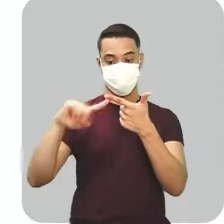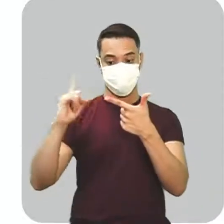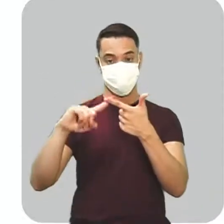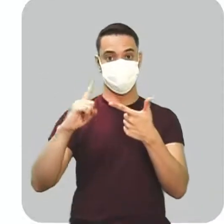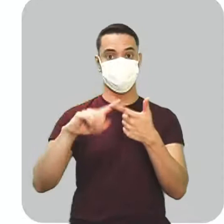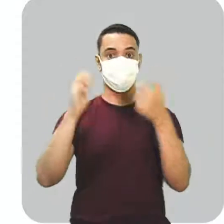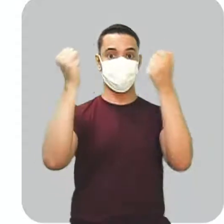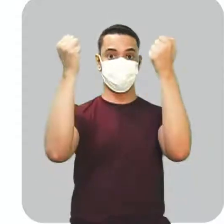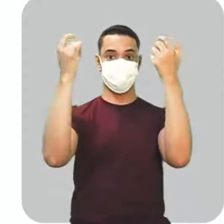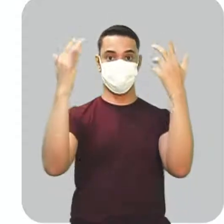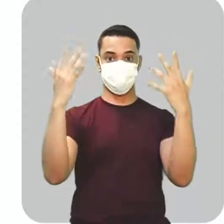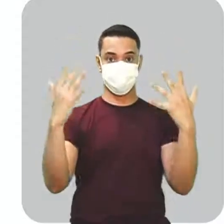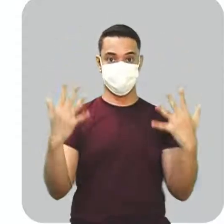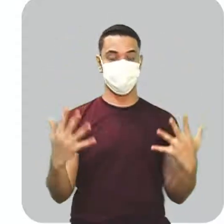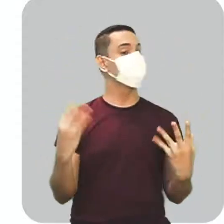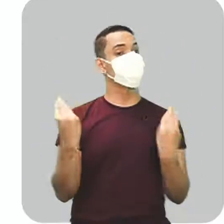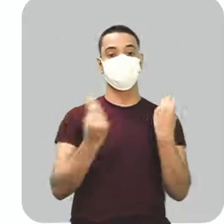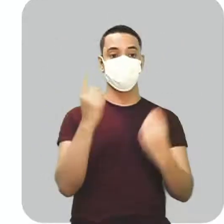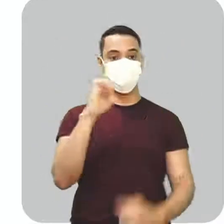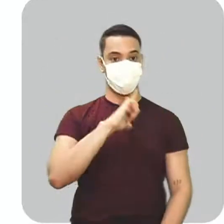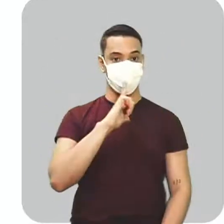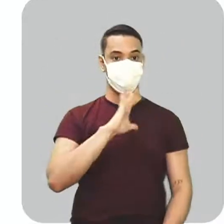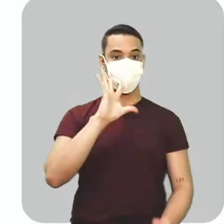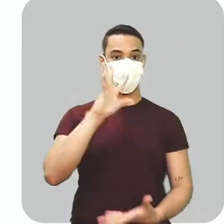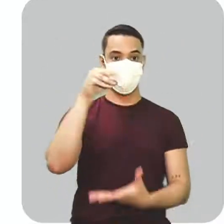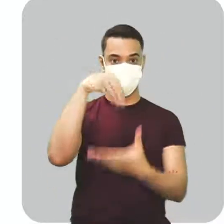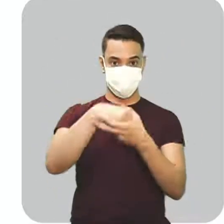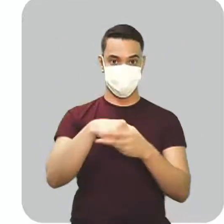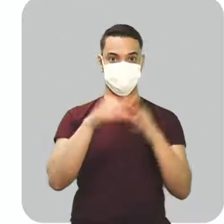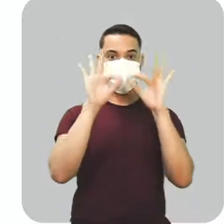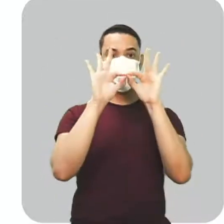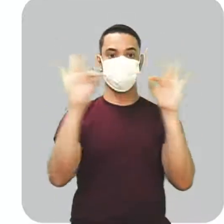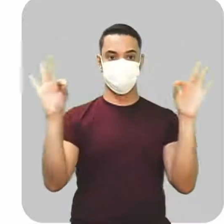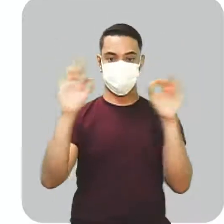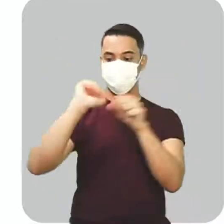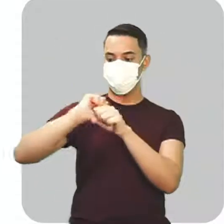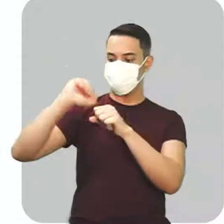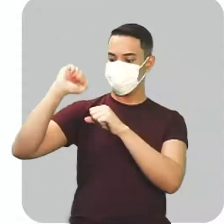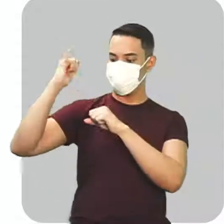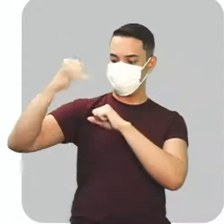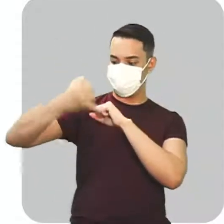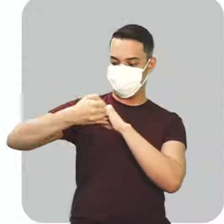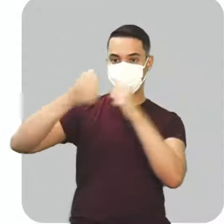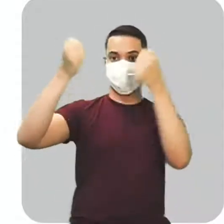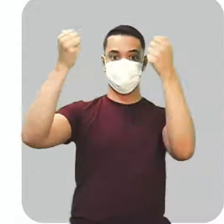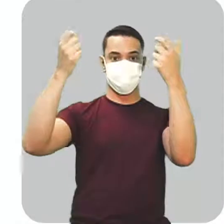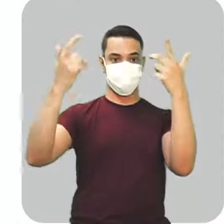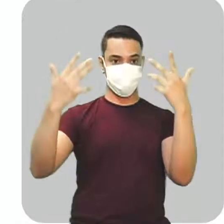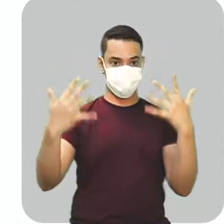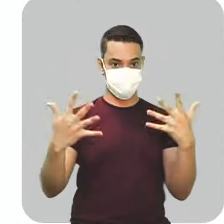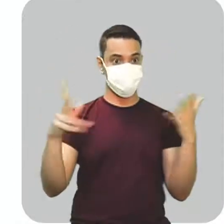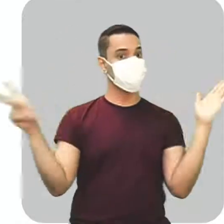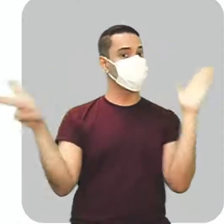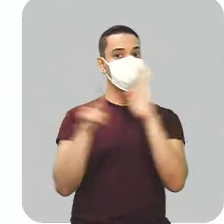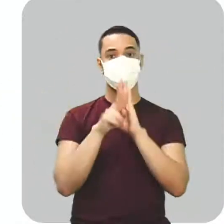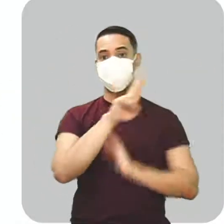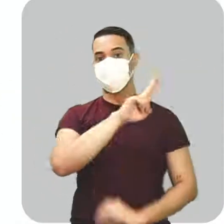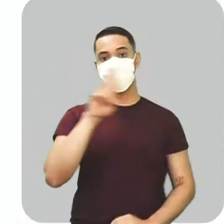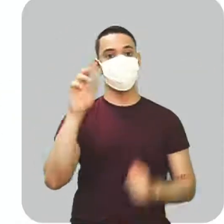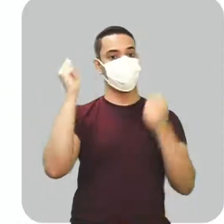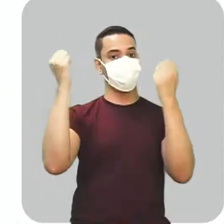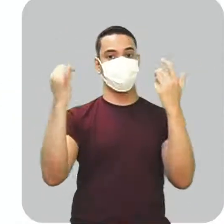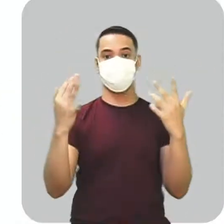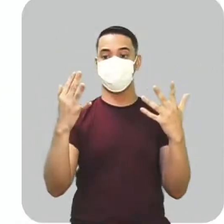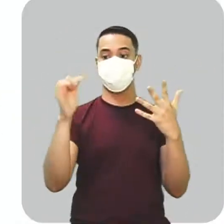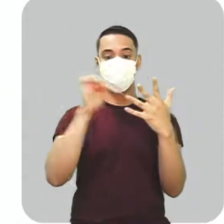Explicativa, né? Quando que eu tenho uma oração subordinada adjetiva explicativa? O próprio nome já diz, vai